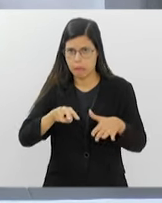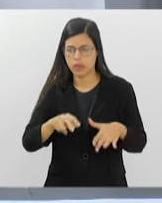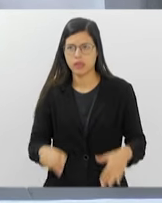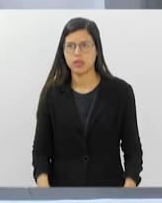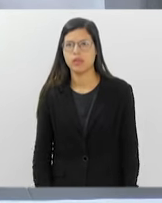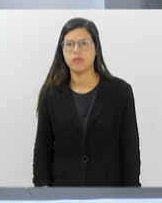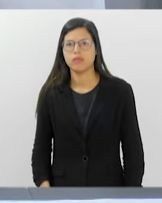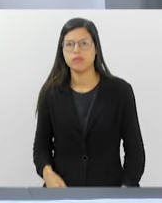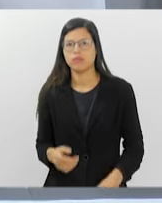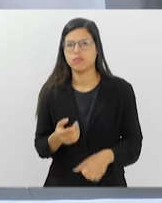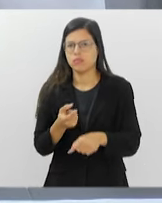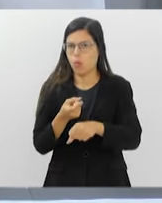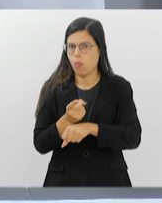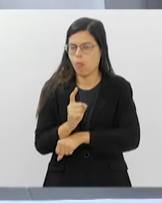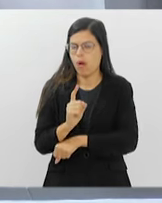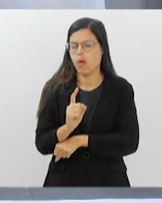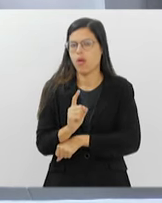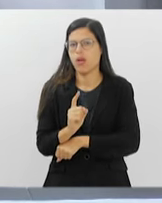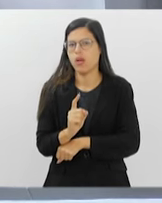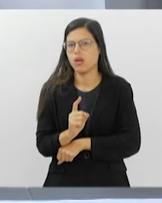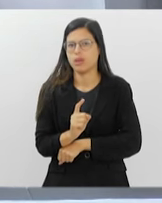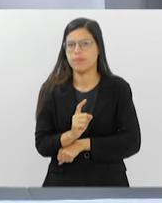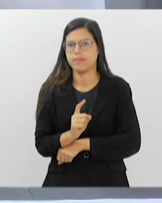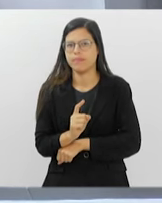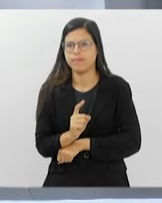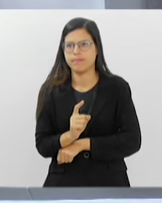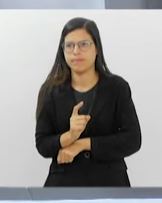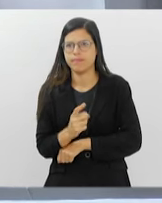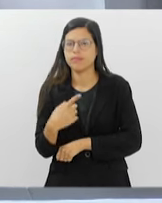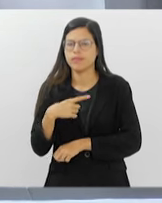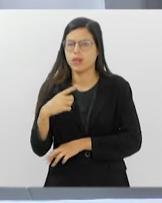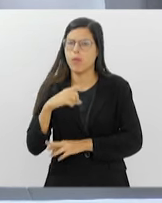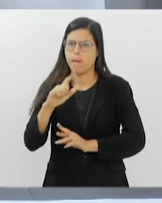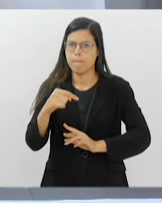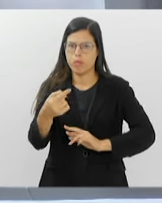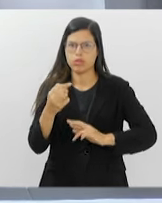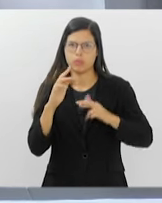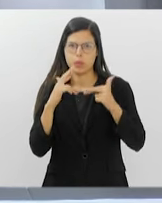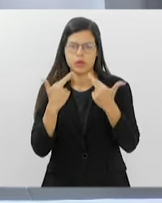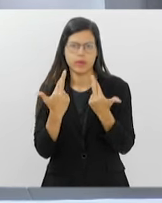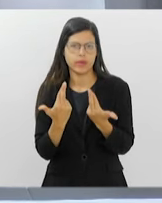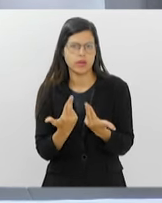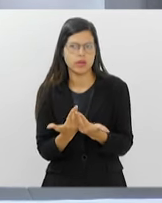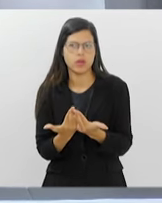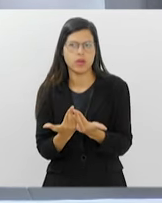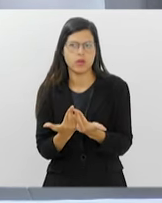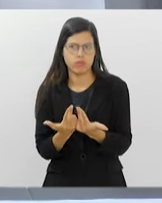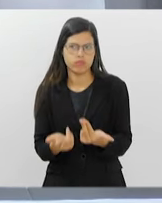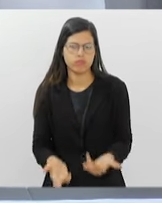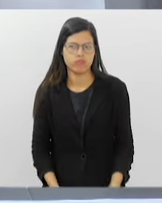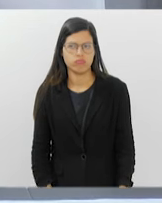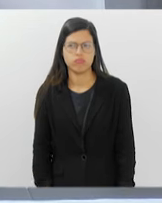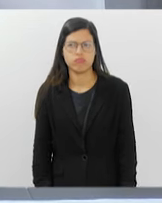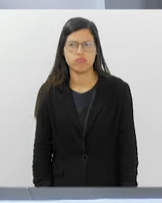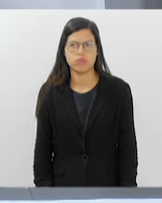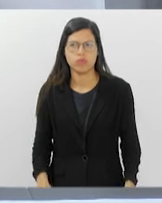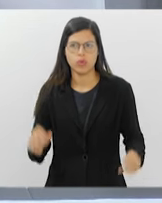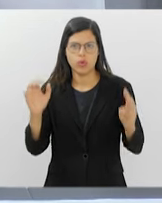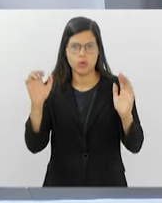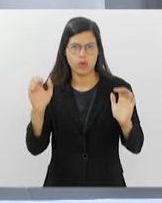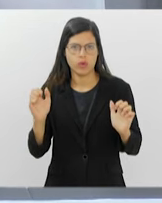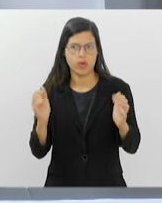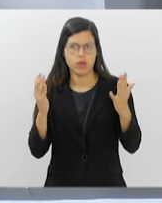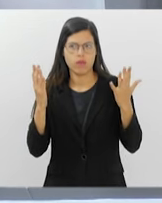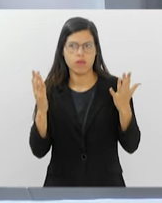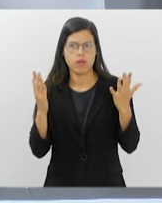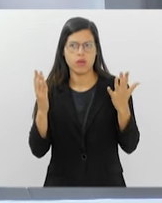às 13 horas então nós teremos a próxima sessão visto que o o evento de inauguração